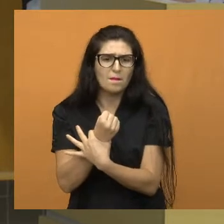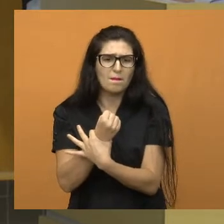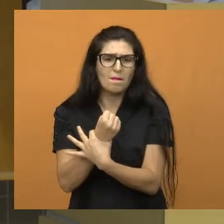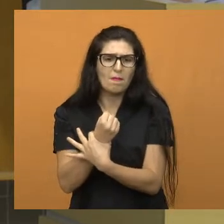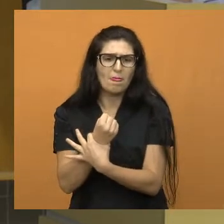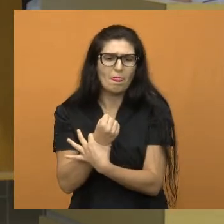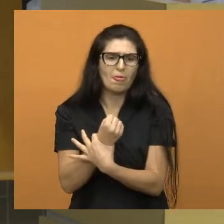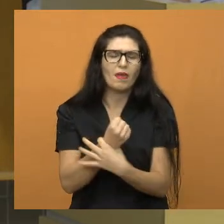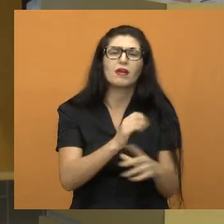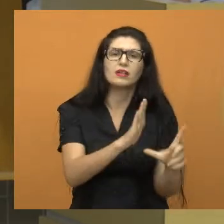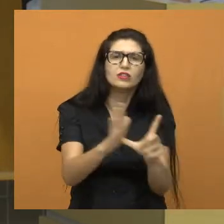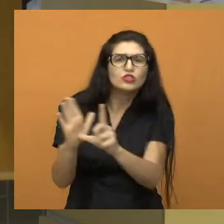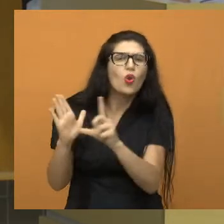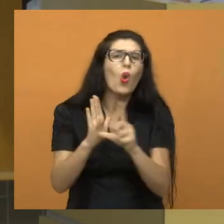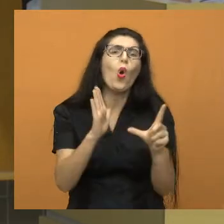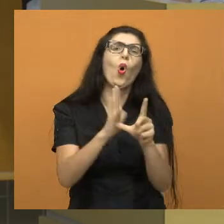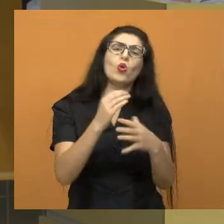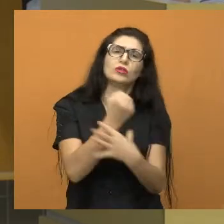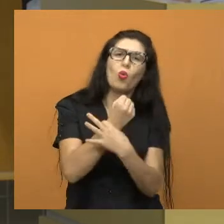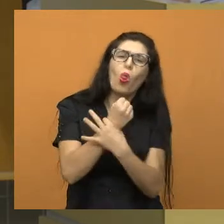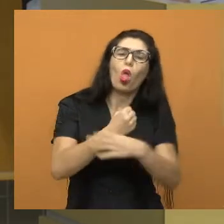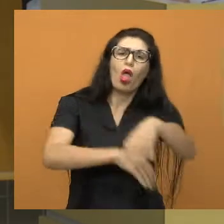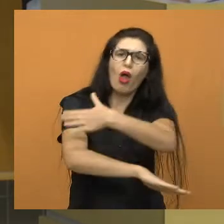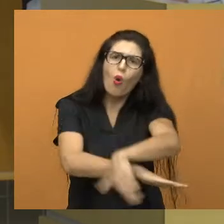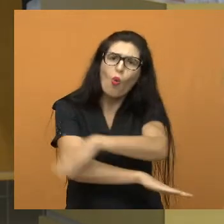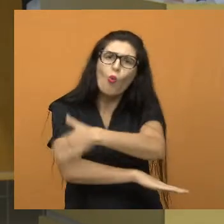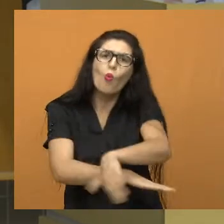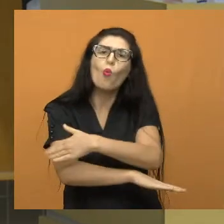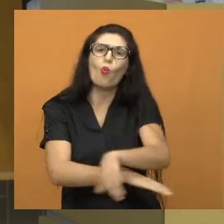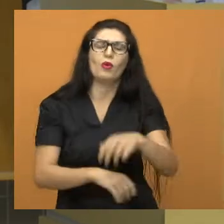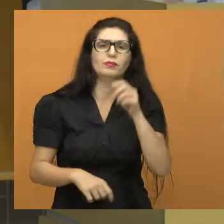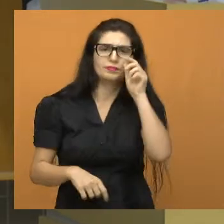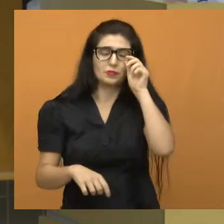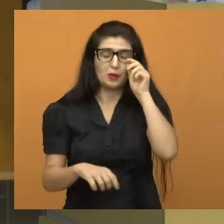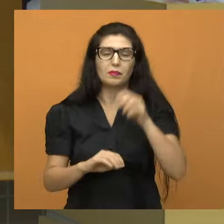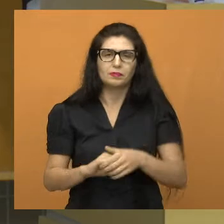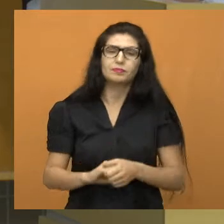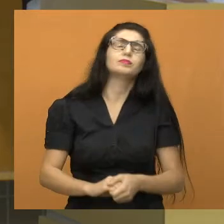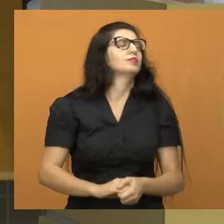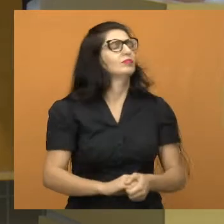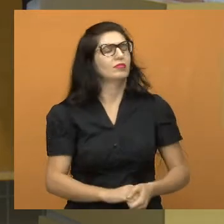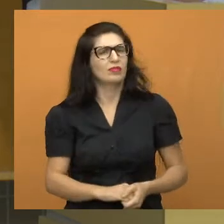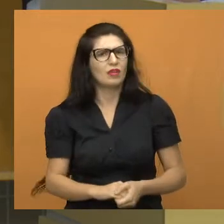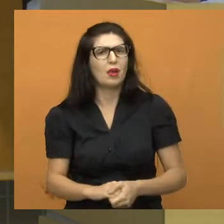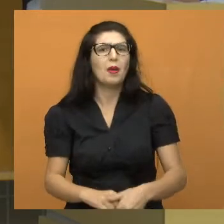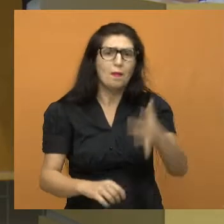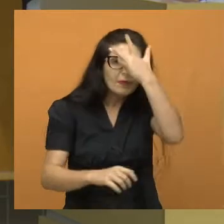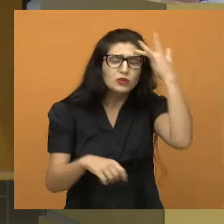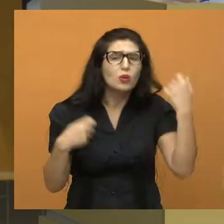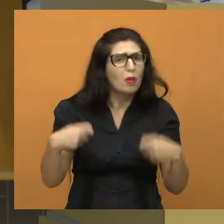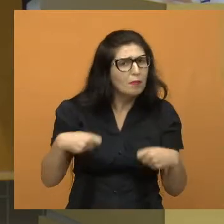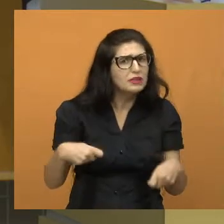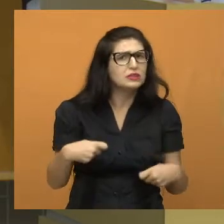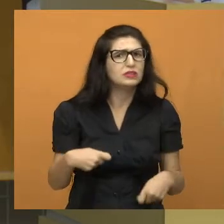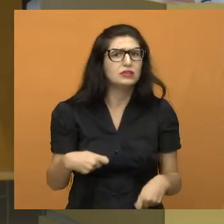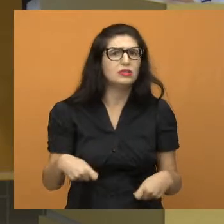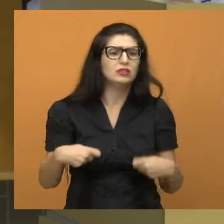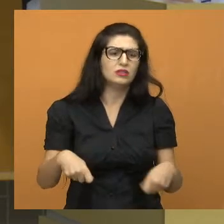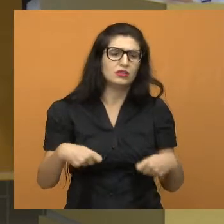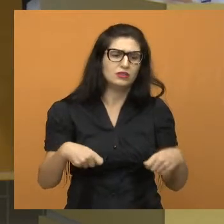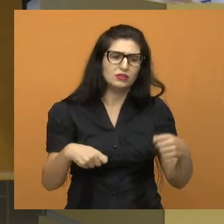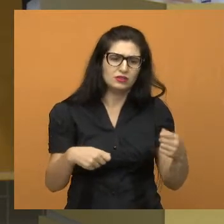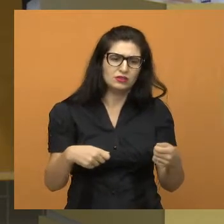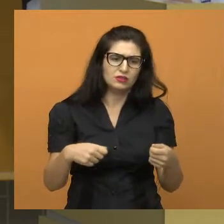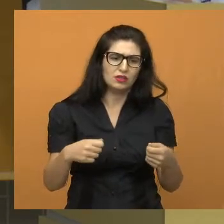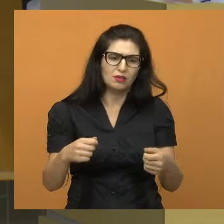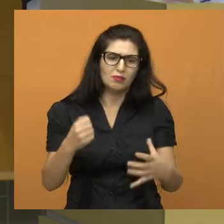estabelecimentos comerciais e nas ruas. Desarmar a população, construir mais ambientes de convivência na cidade, fazer valer as leis